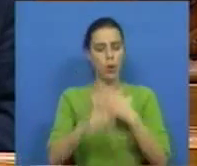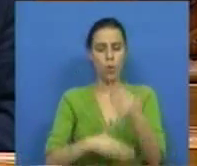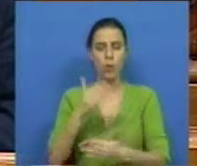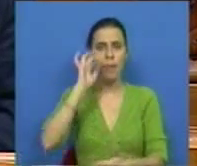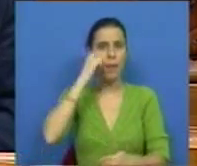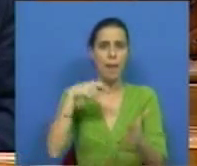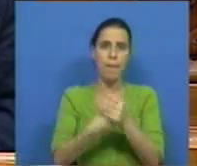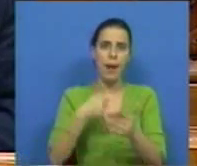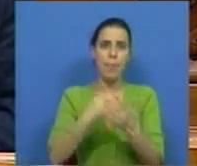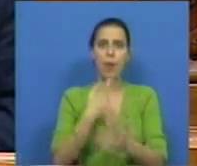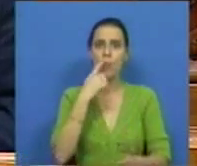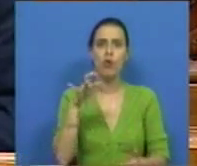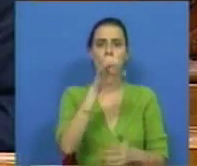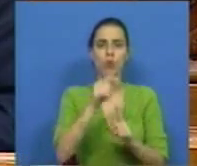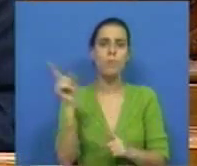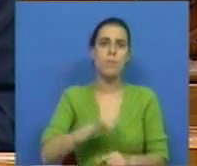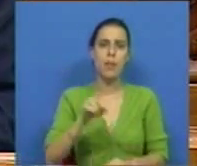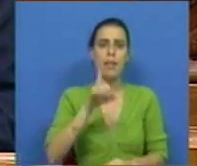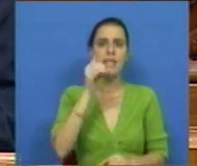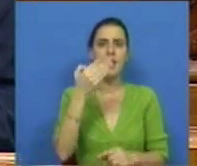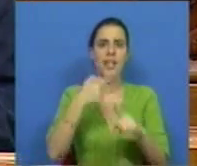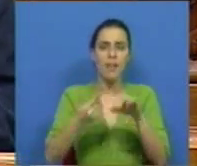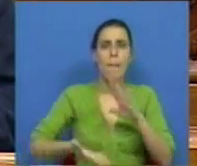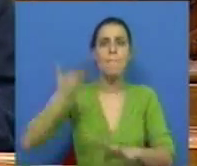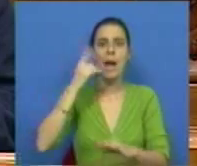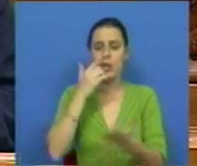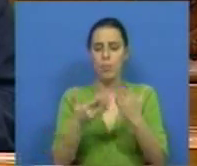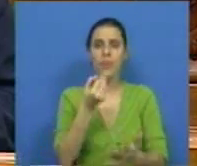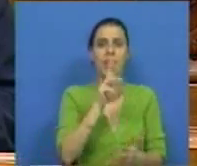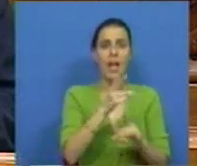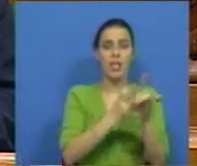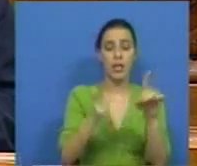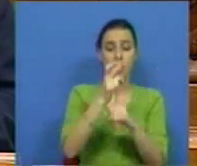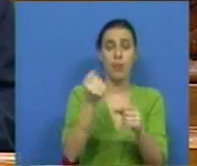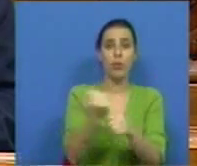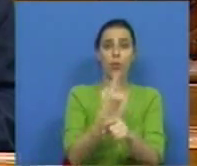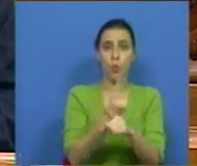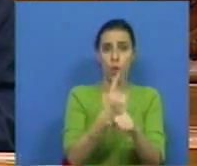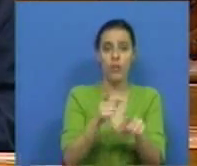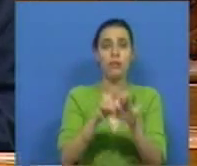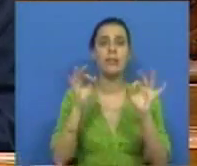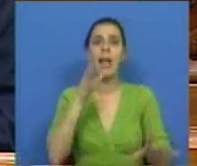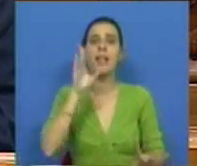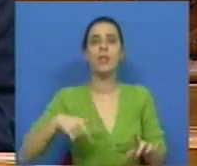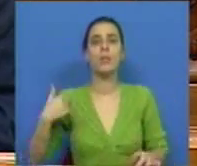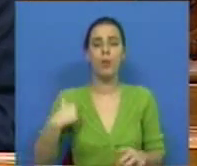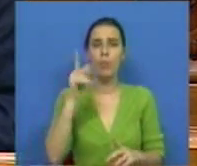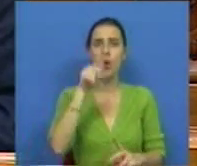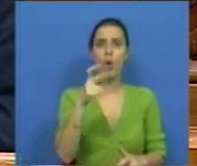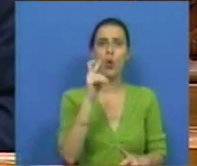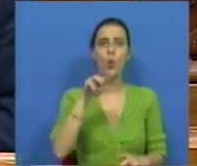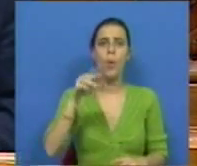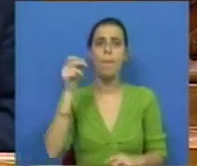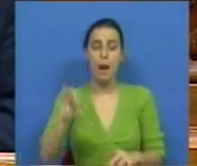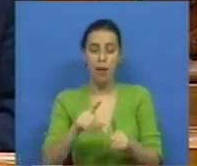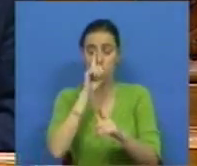pagar juros 6 e 7 vezes superiores à taxa de crescimento do produto, como assinala o próprio Krugman.